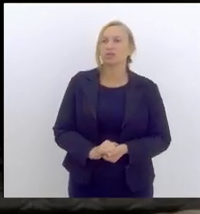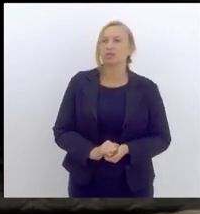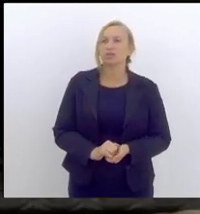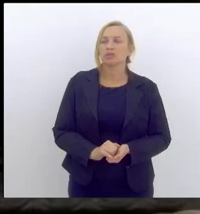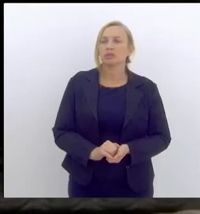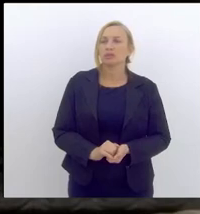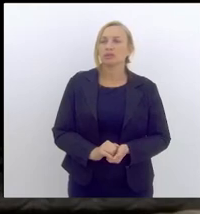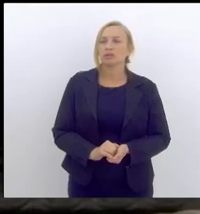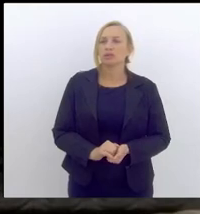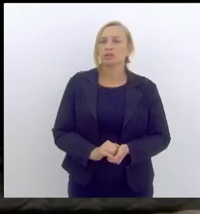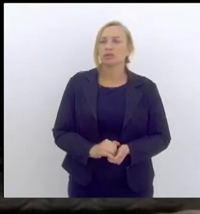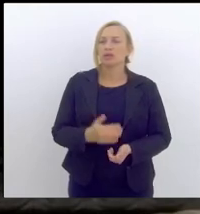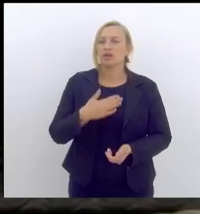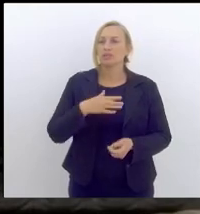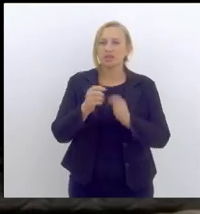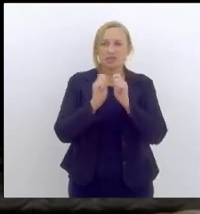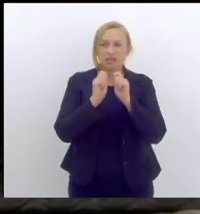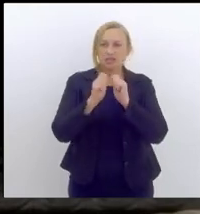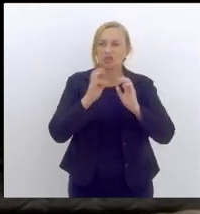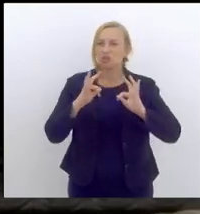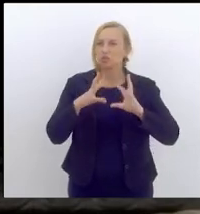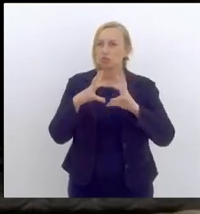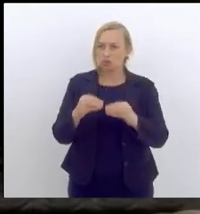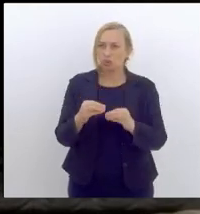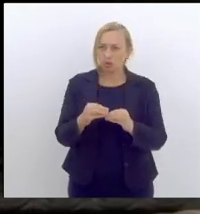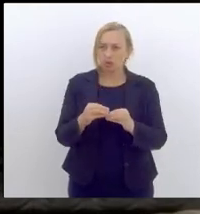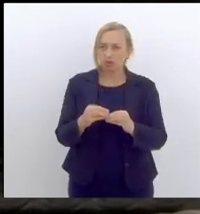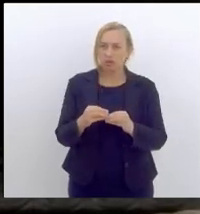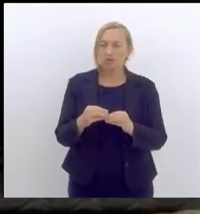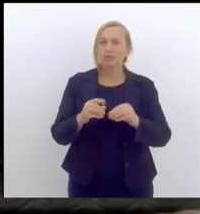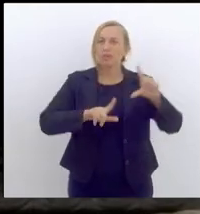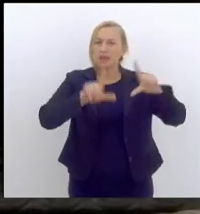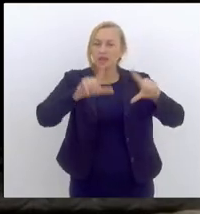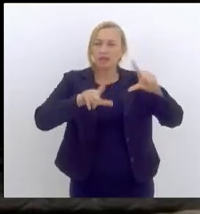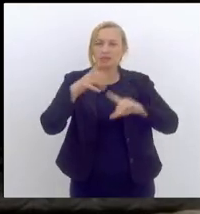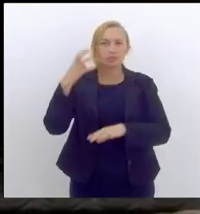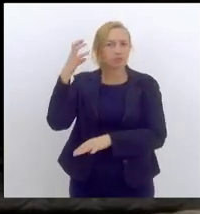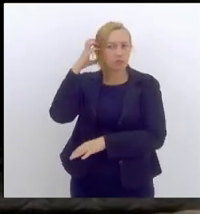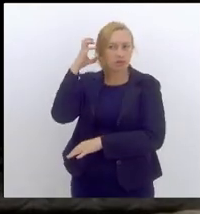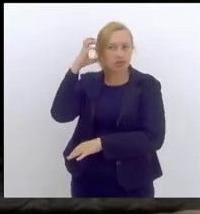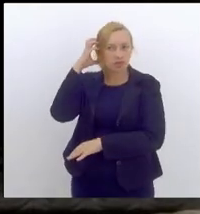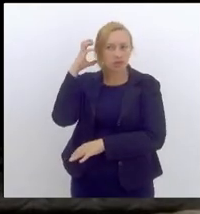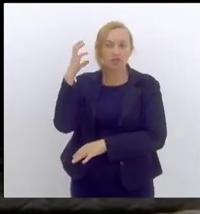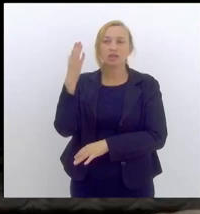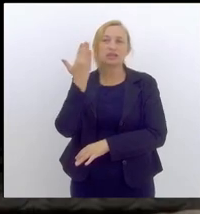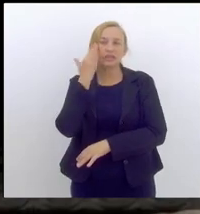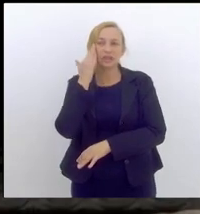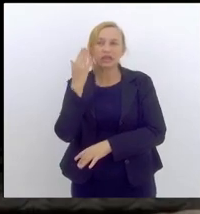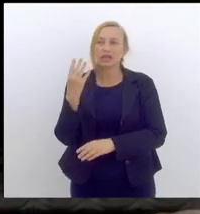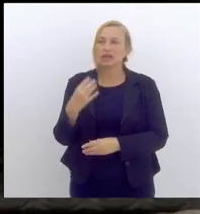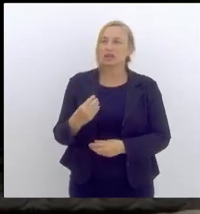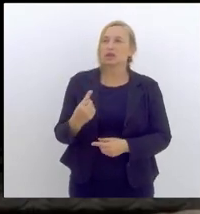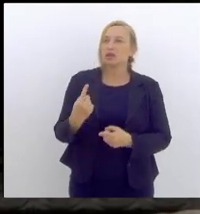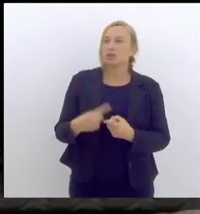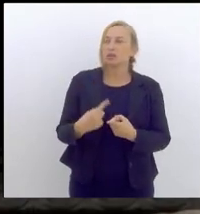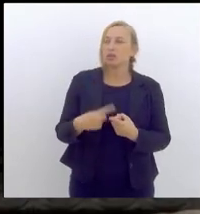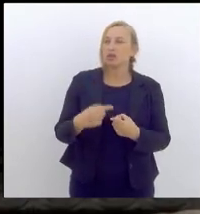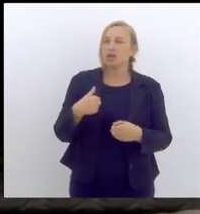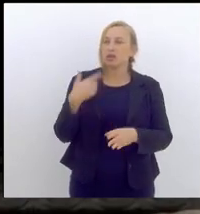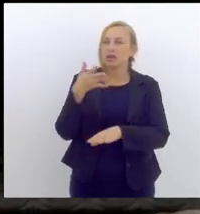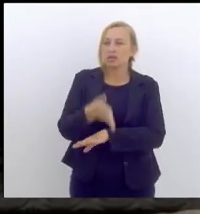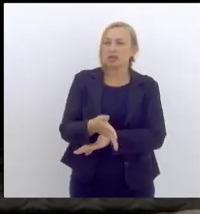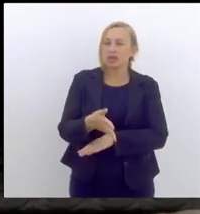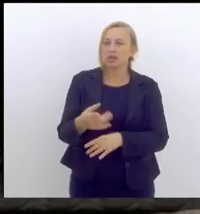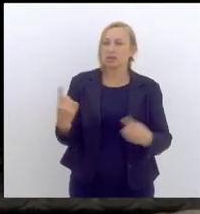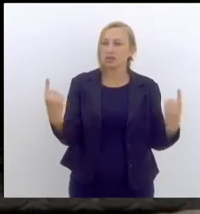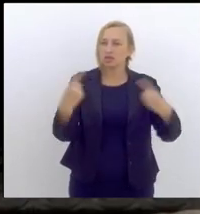Todas as minhas entrevistas feitas à televisão, ao rádio, queriam entender por que que eu entrei na disputa